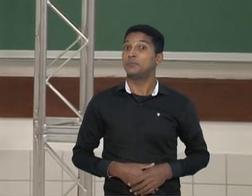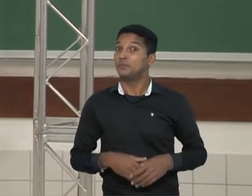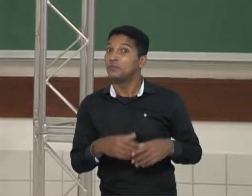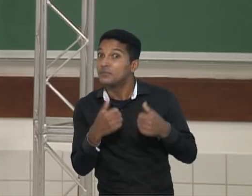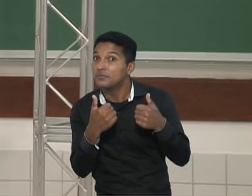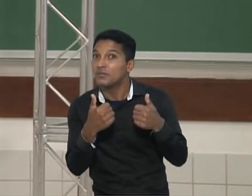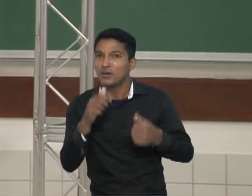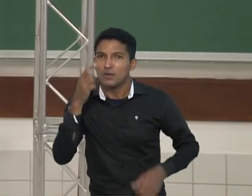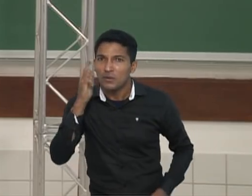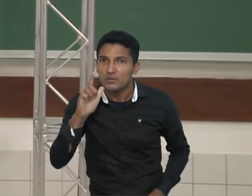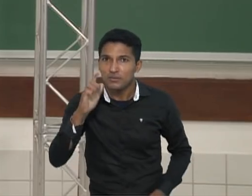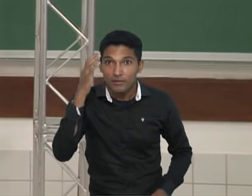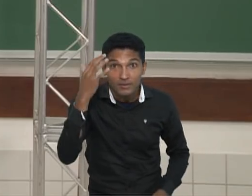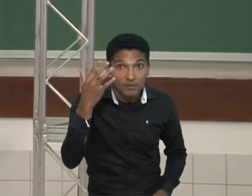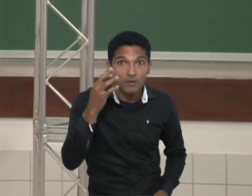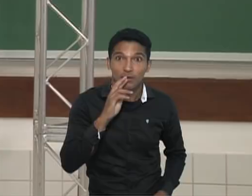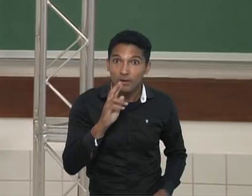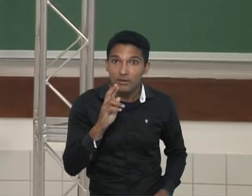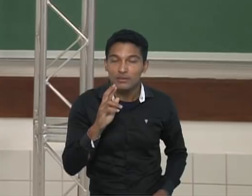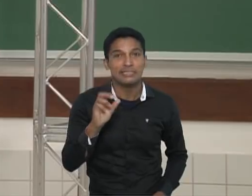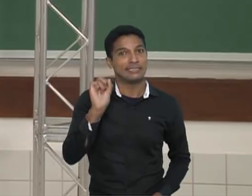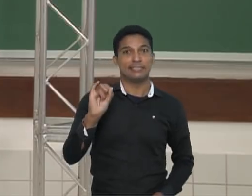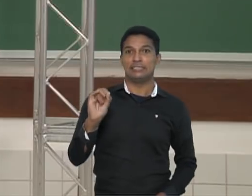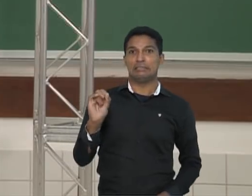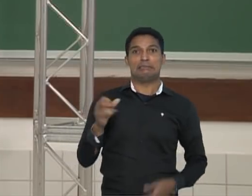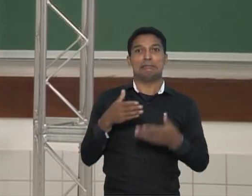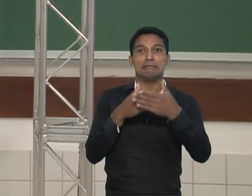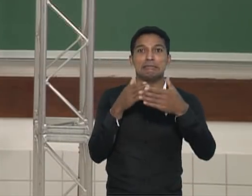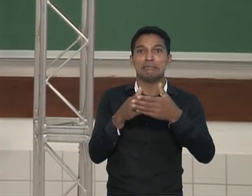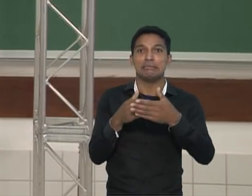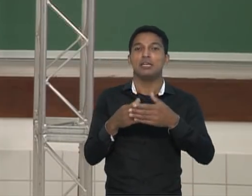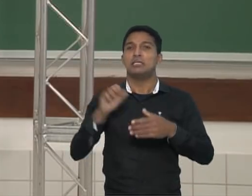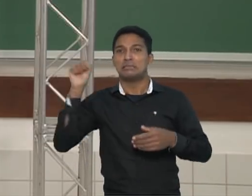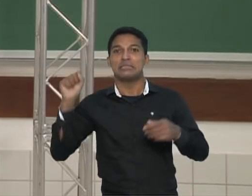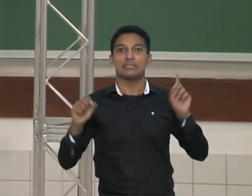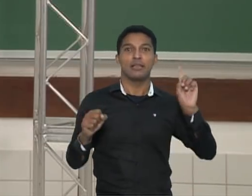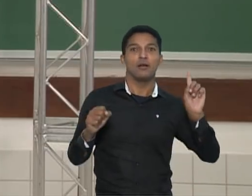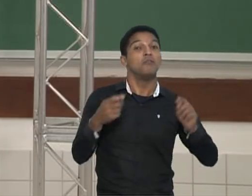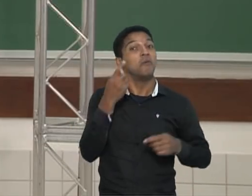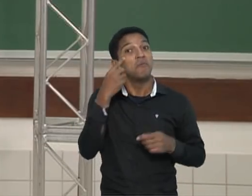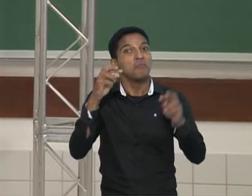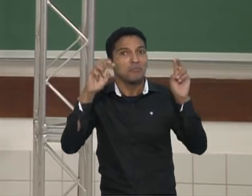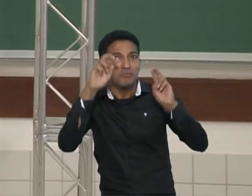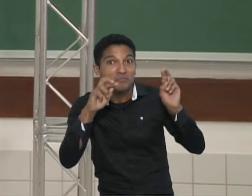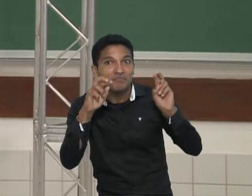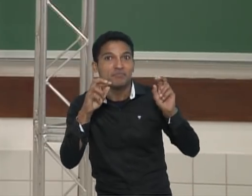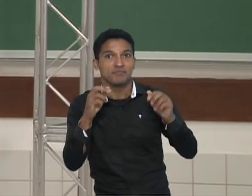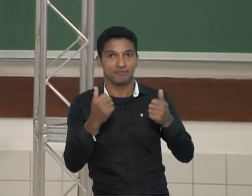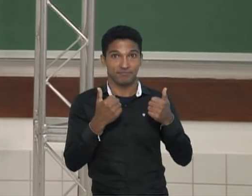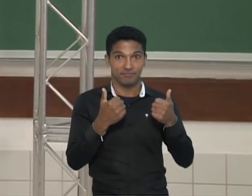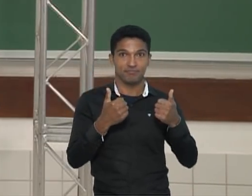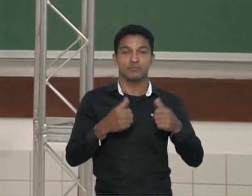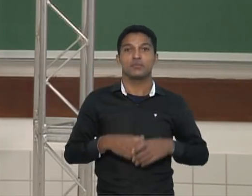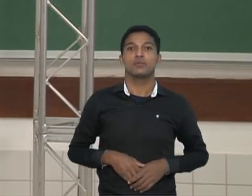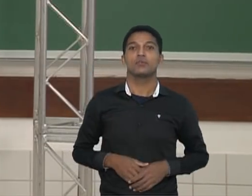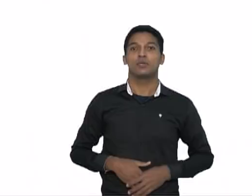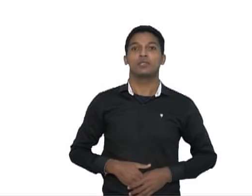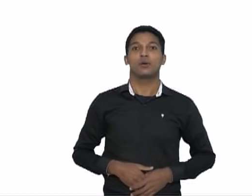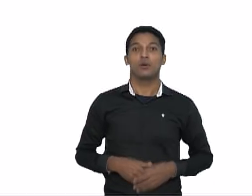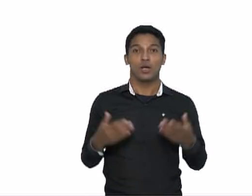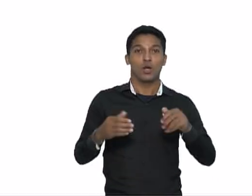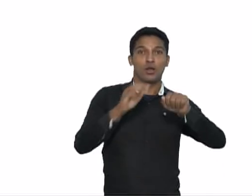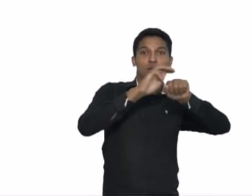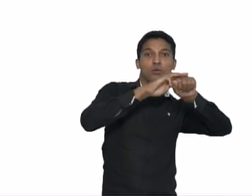Daí, conseguiram resolver? Se não, ou se sim, vamos lá, vamos conferir, né? Então, o resultado do